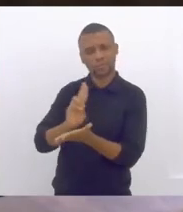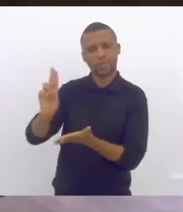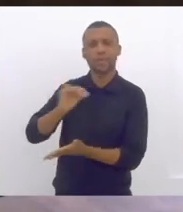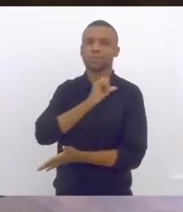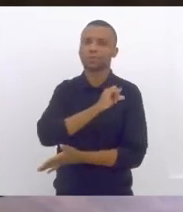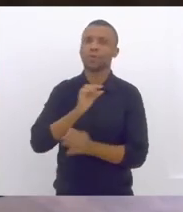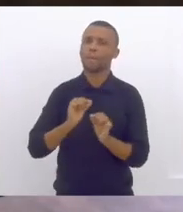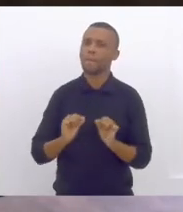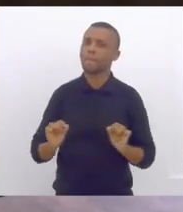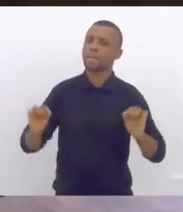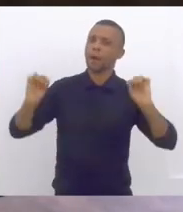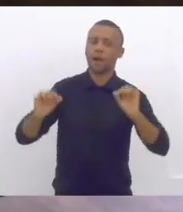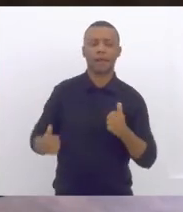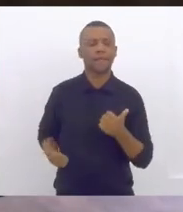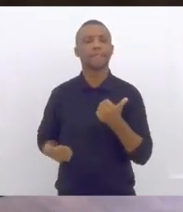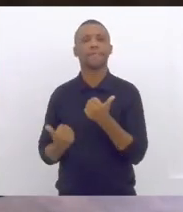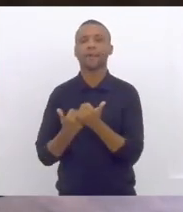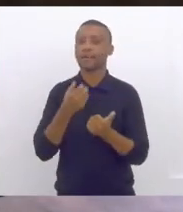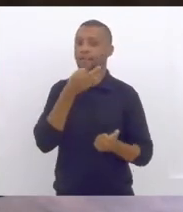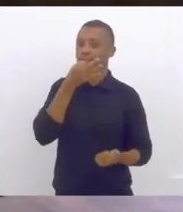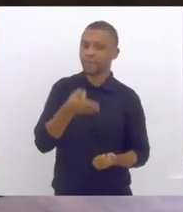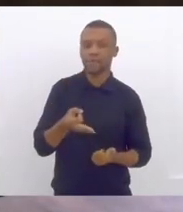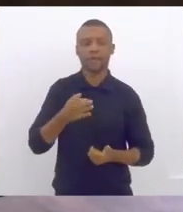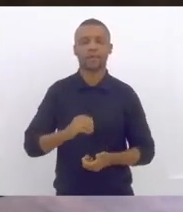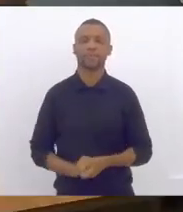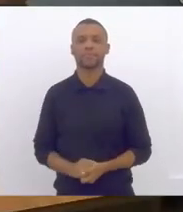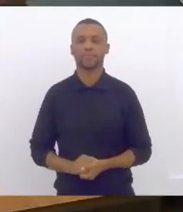O parecer é favorável, com louvor.